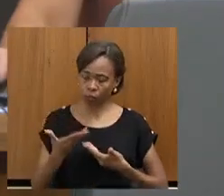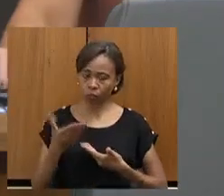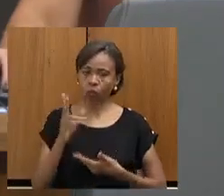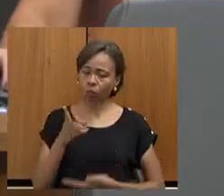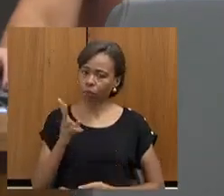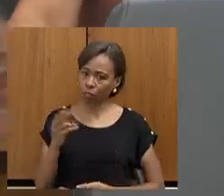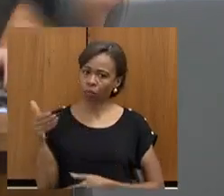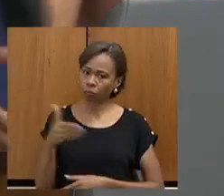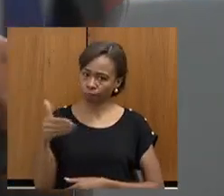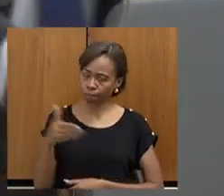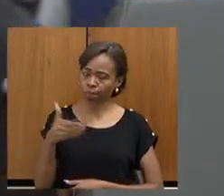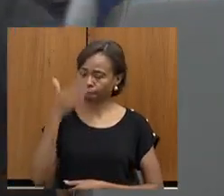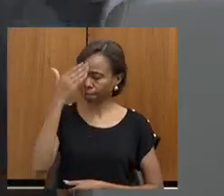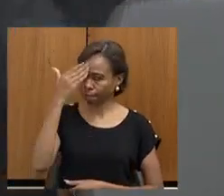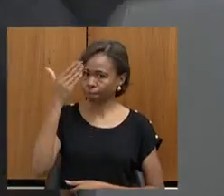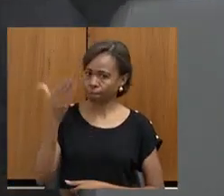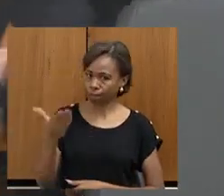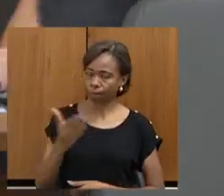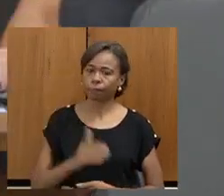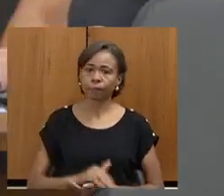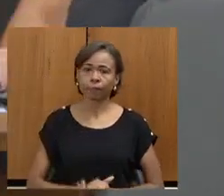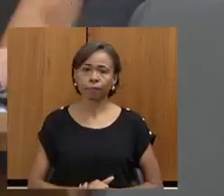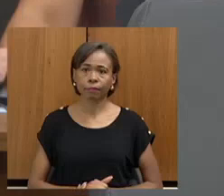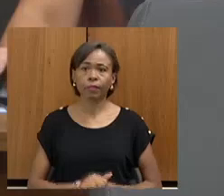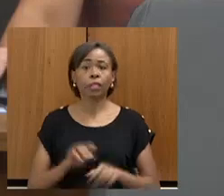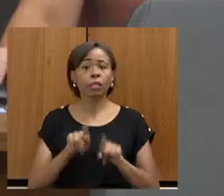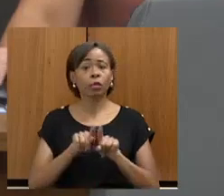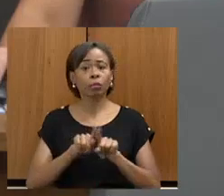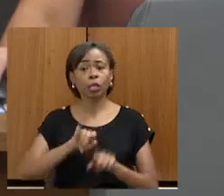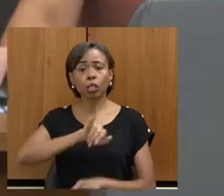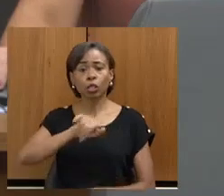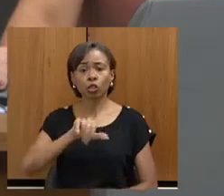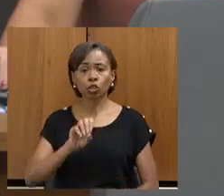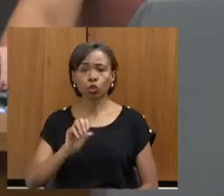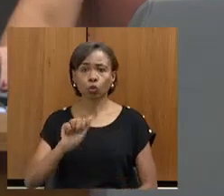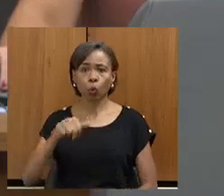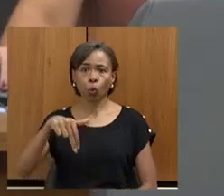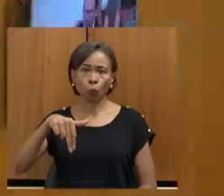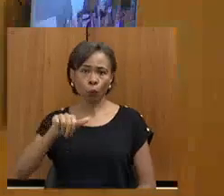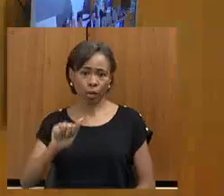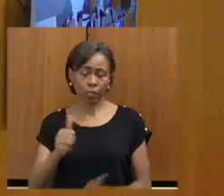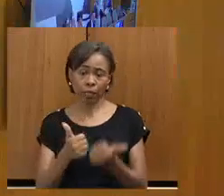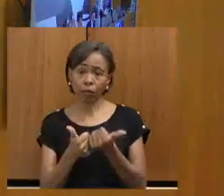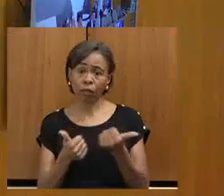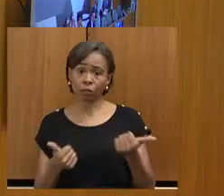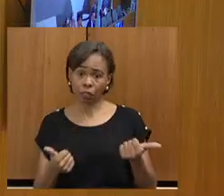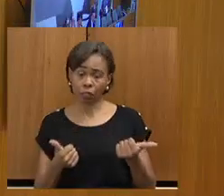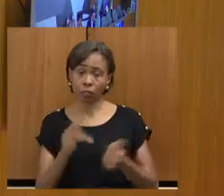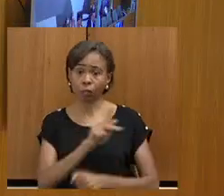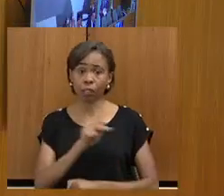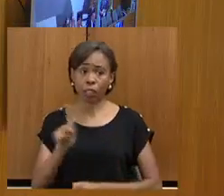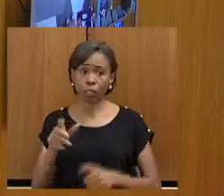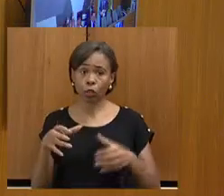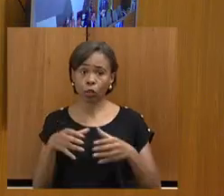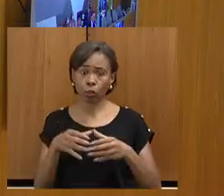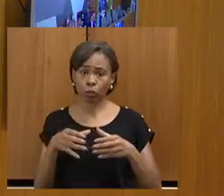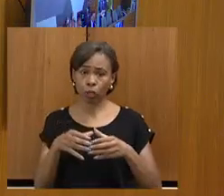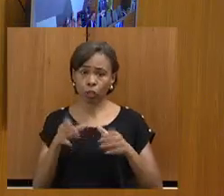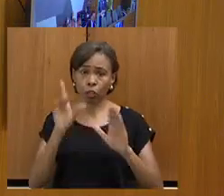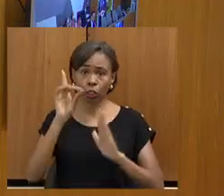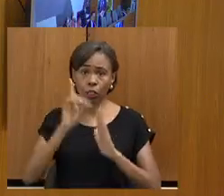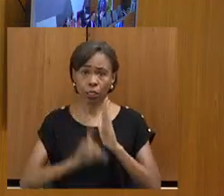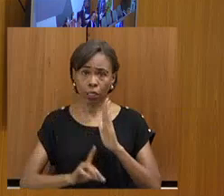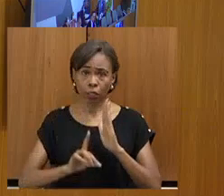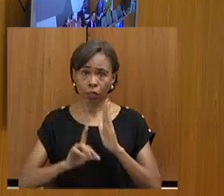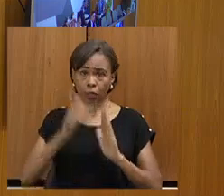audiências. Muito obrigado. Convidar também a Joana Silva, vice-presidente da Comissão de Defesa dos Direitos da Pessoa com Deficiência, da